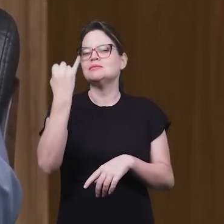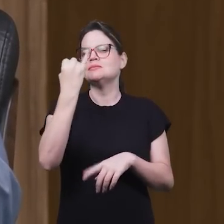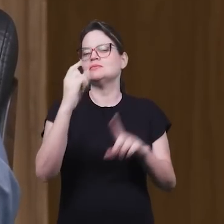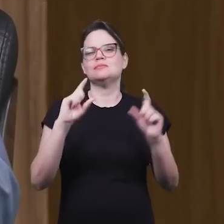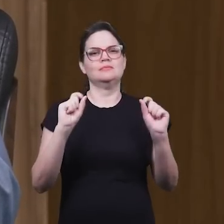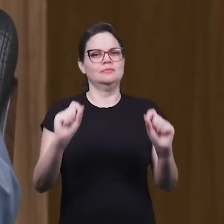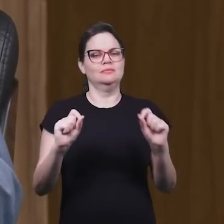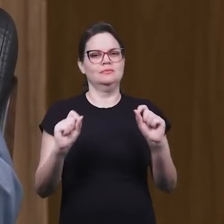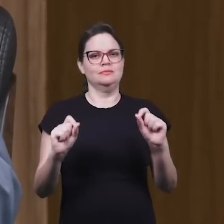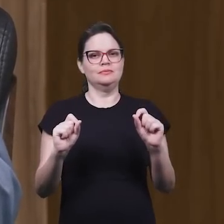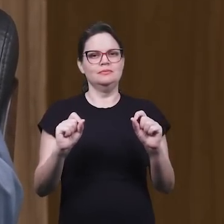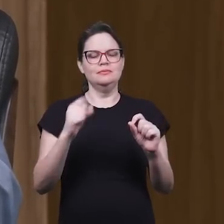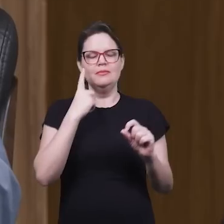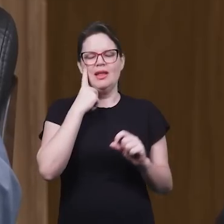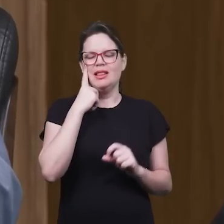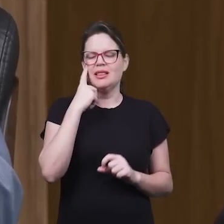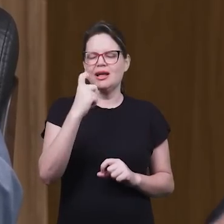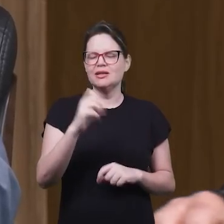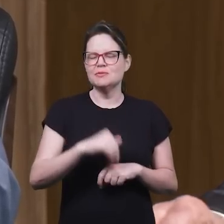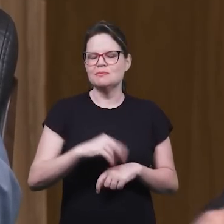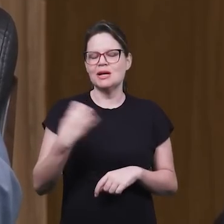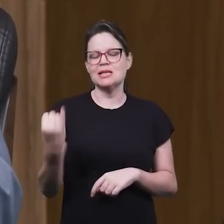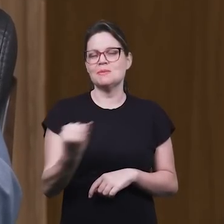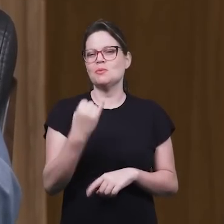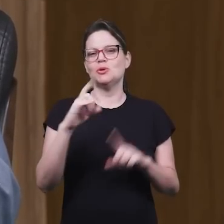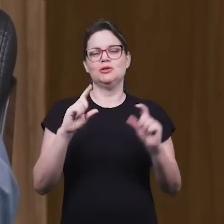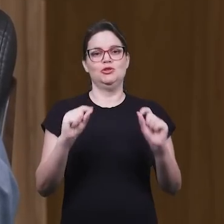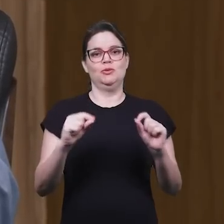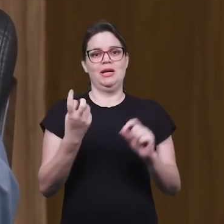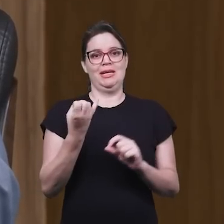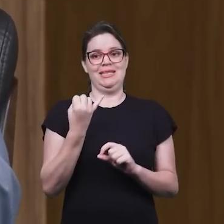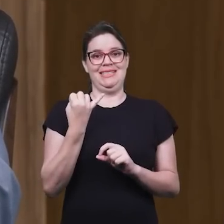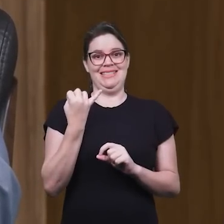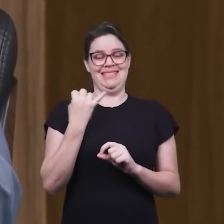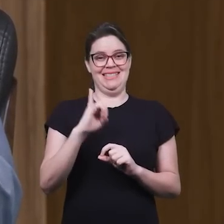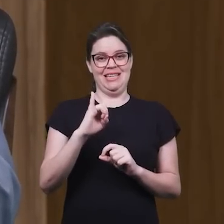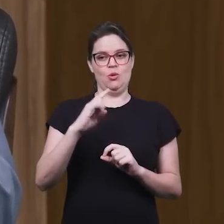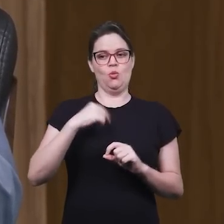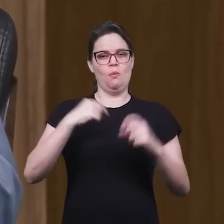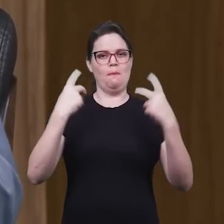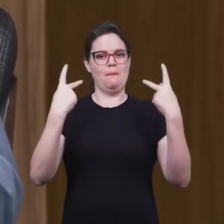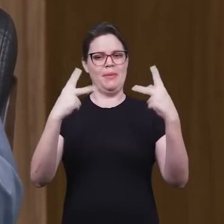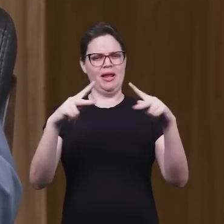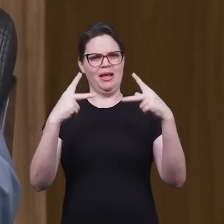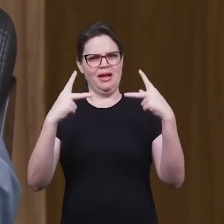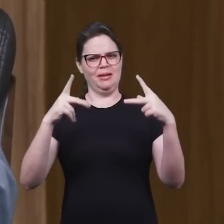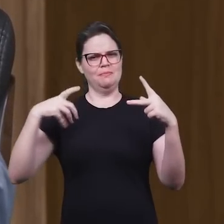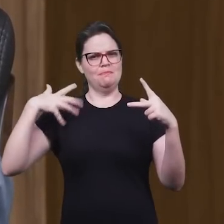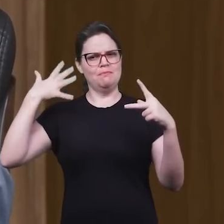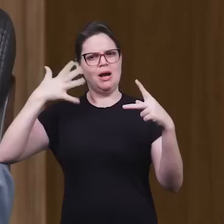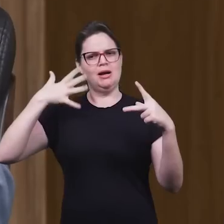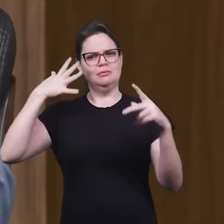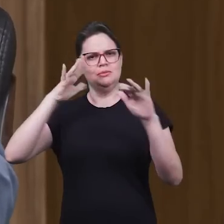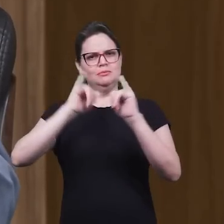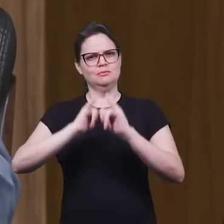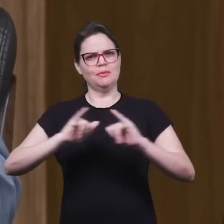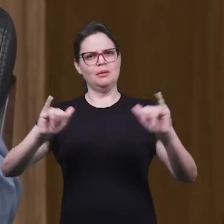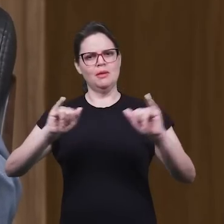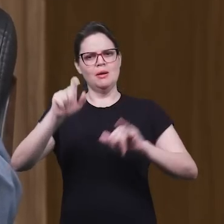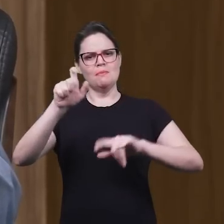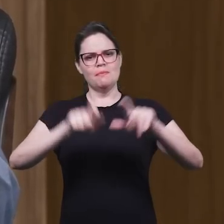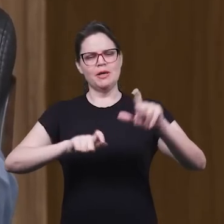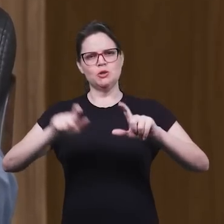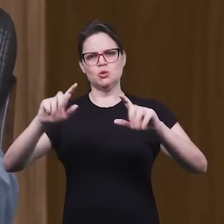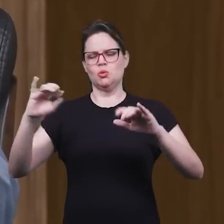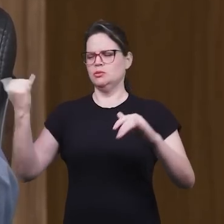se aquilo que está sendo dito está fortalecendo as pessoas para o grande